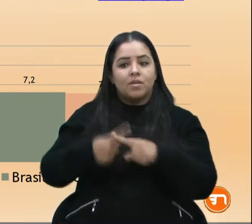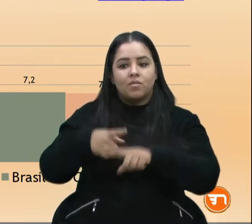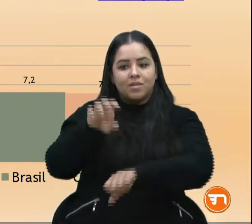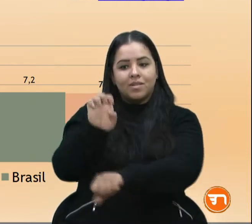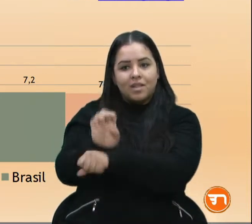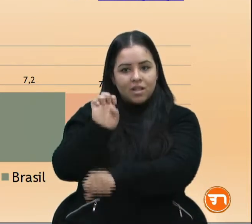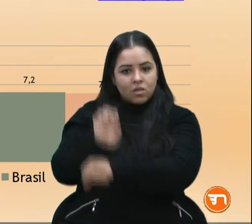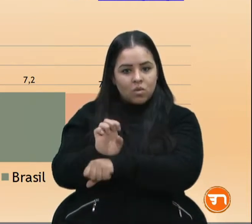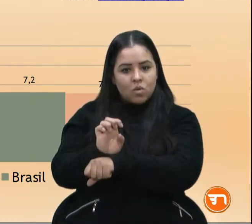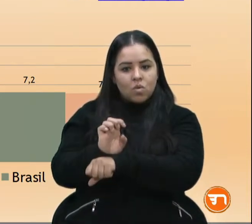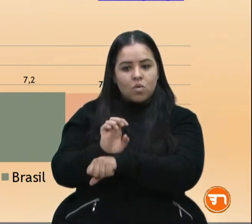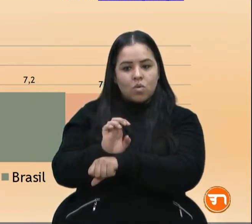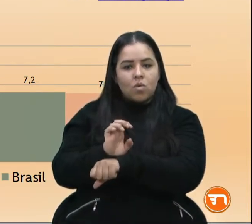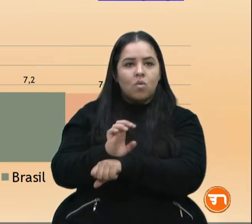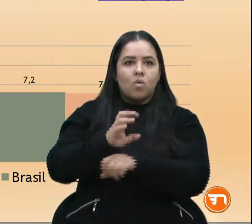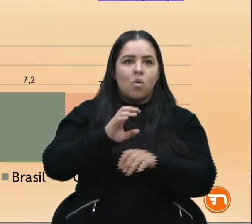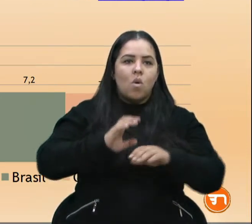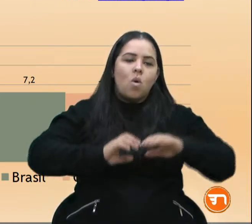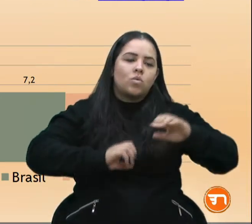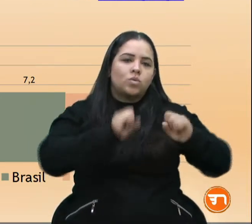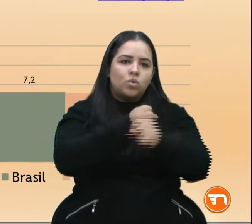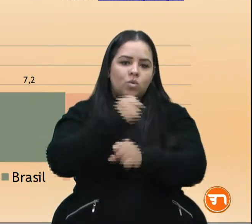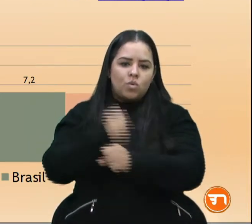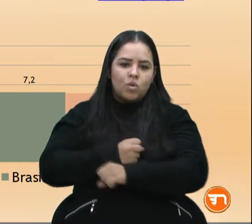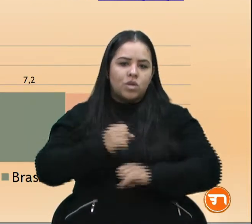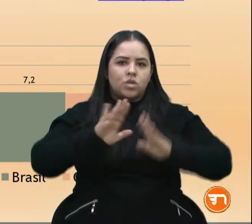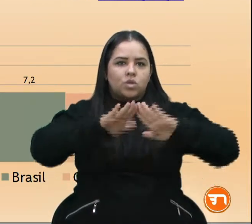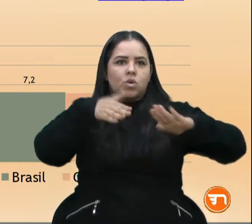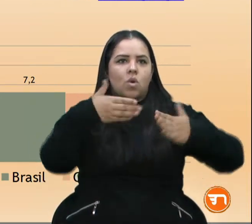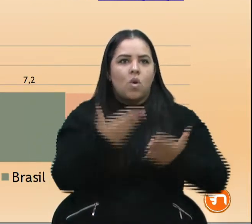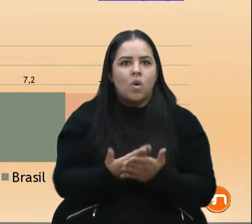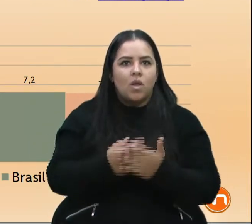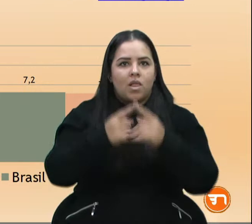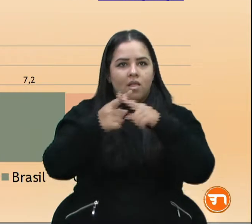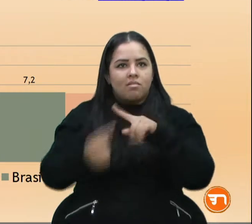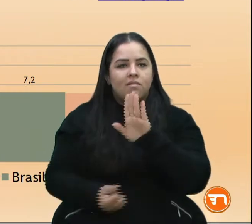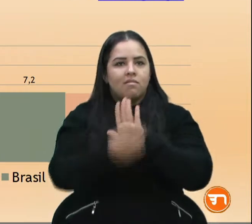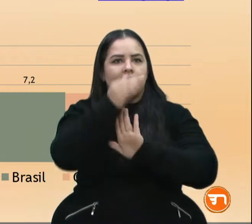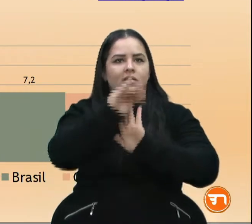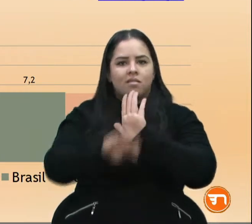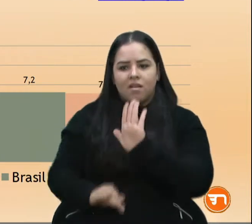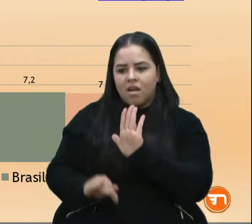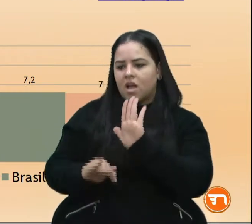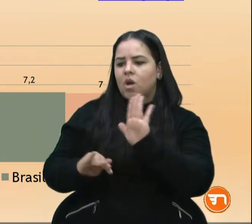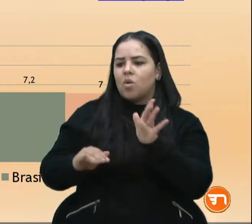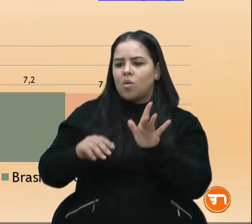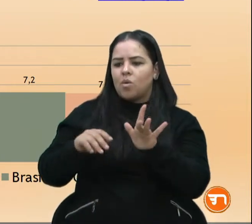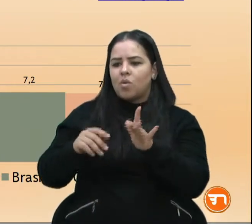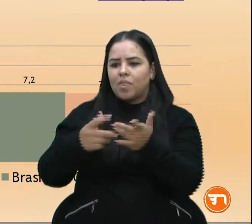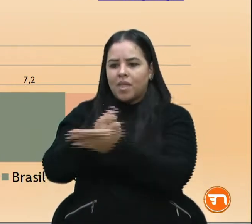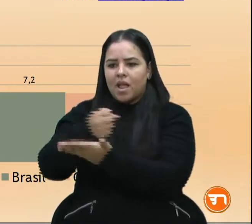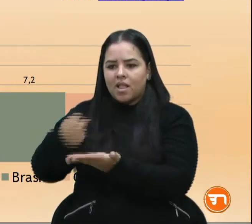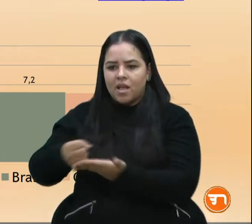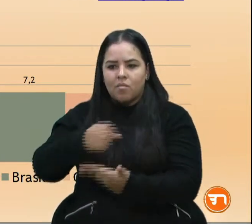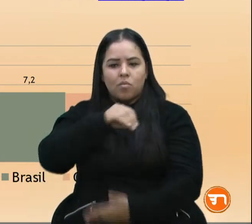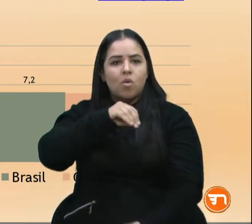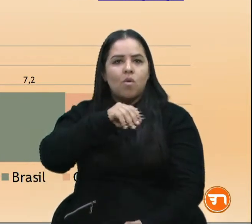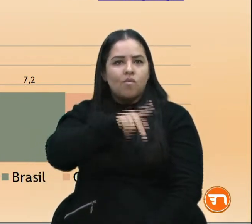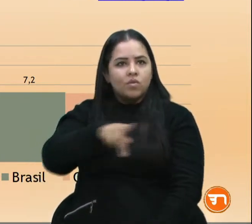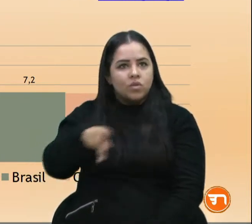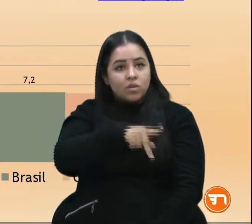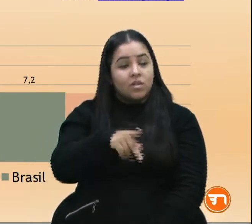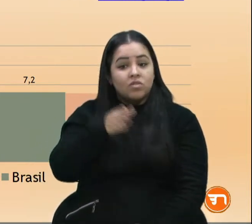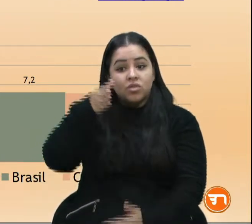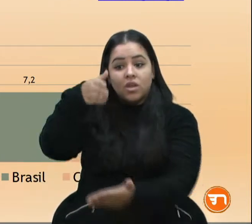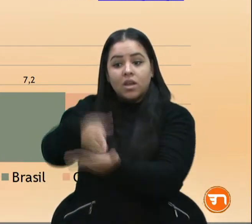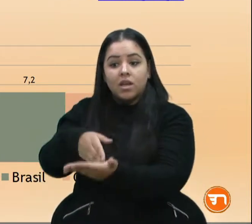construir escolas, contratar professores, licitar giz, licitar quadro, licitar tudo, ele vai numa iniciativa privada,